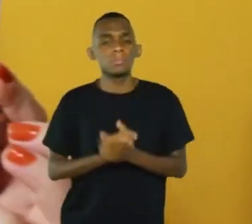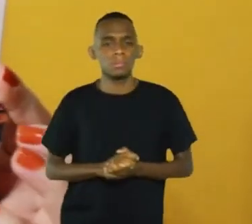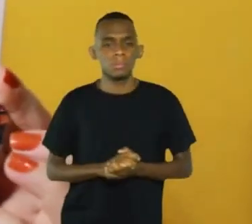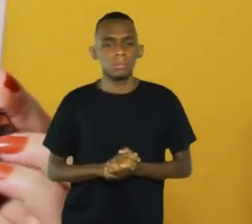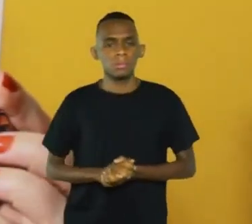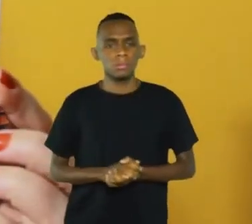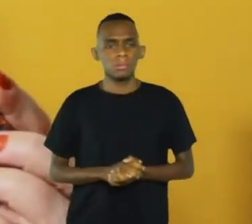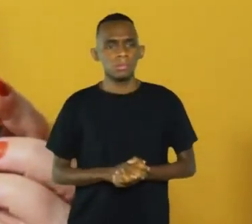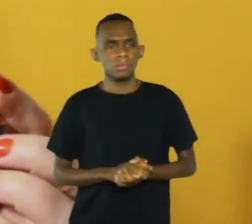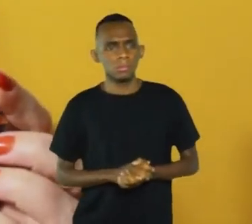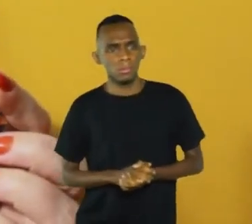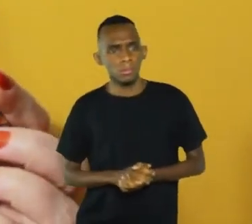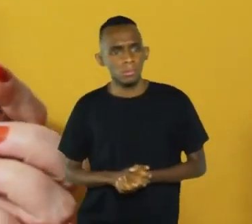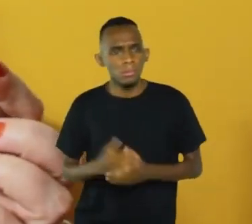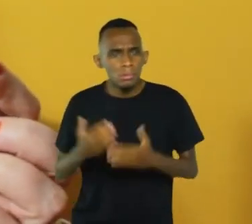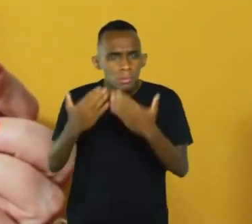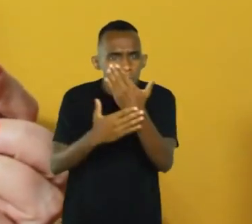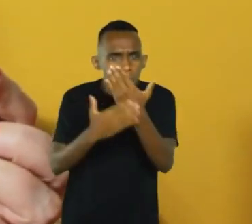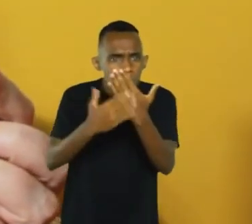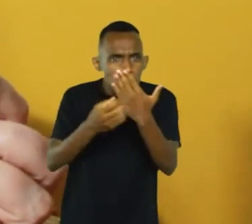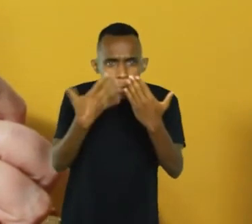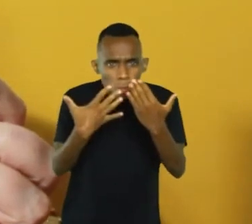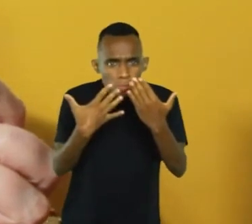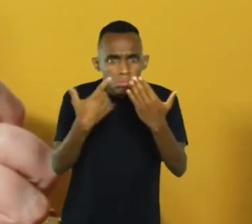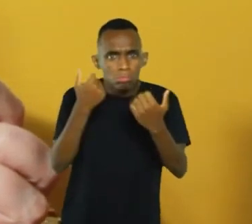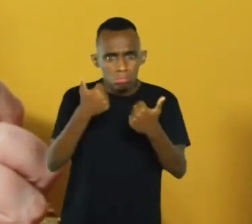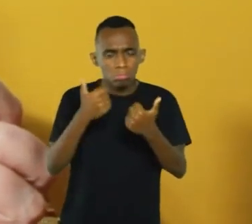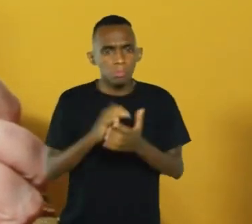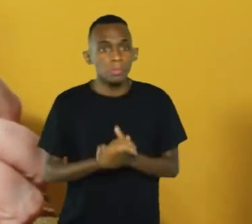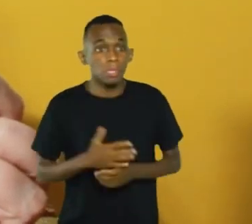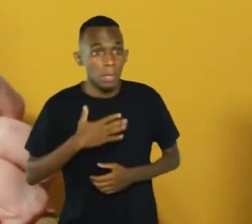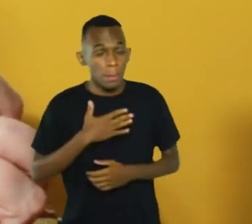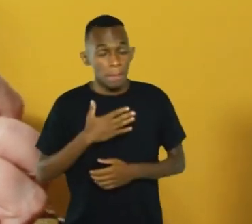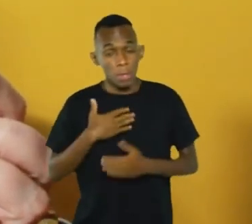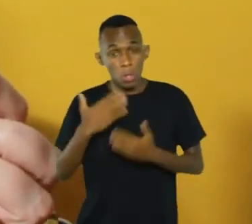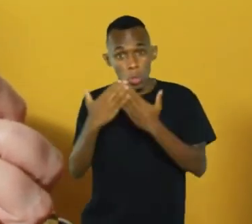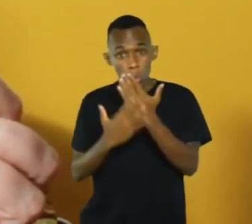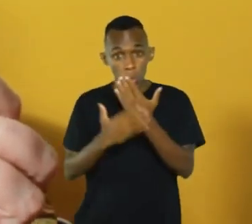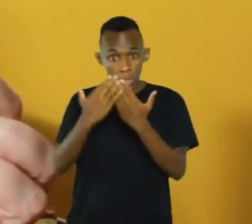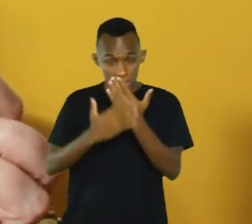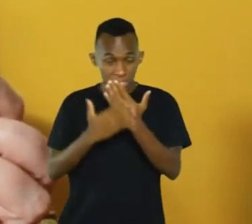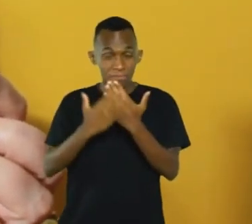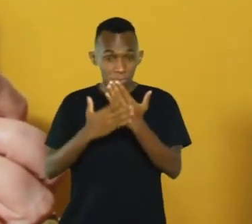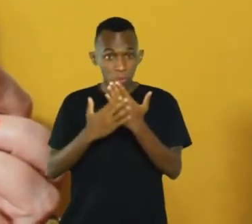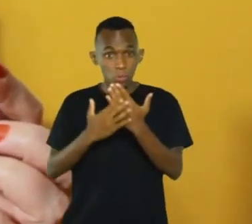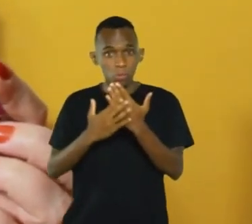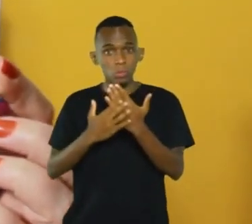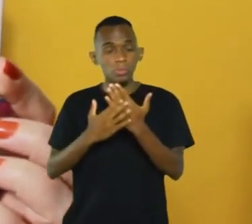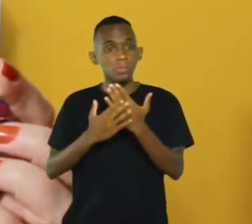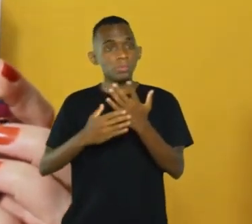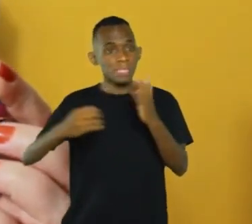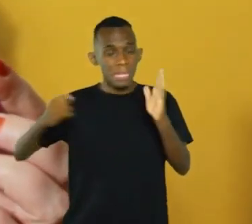Aqui? Tá bom, Nina? Aqui. Meu livro está completamente marcado.